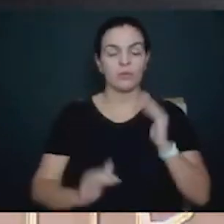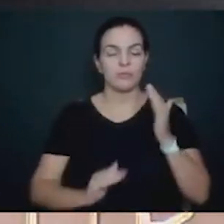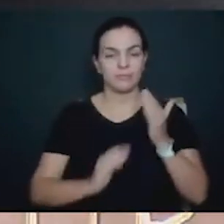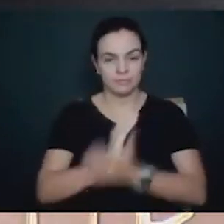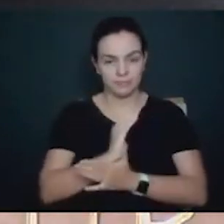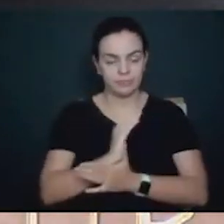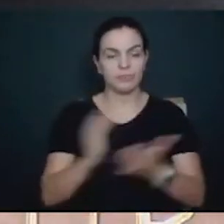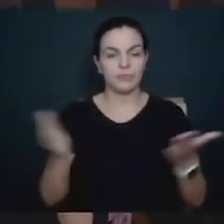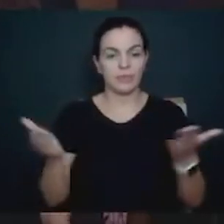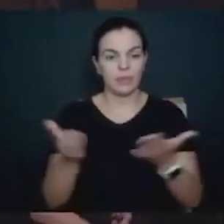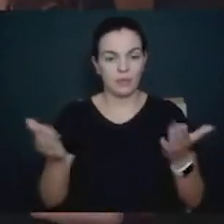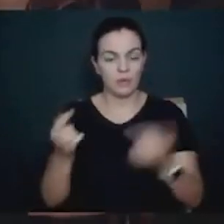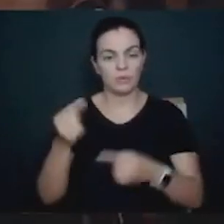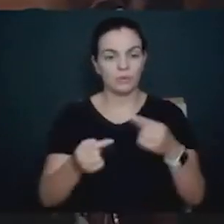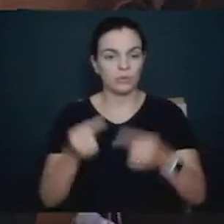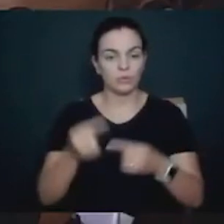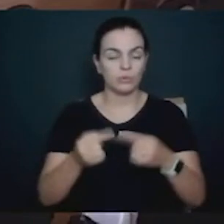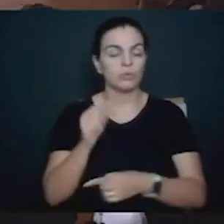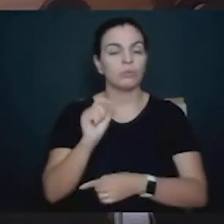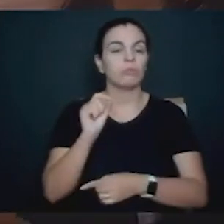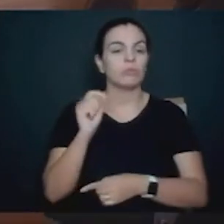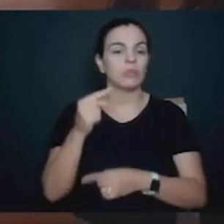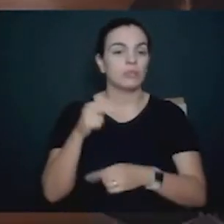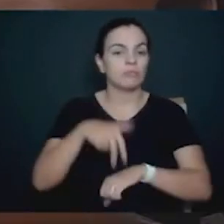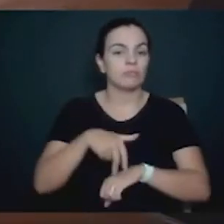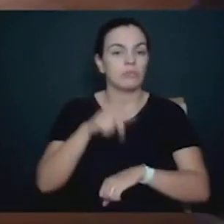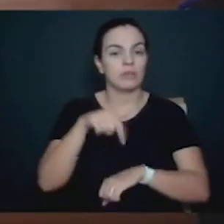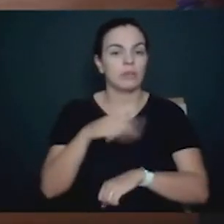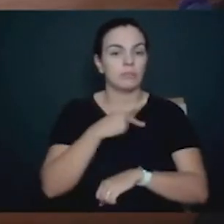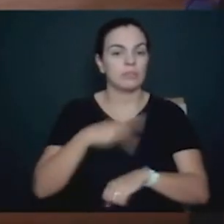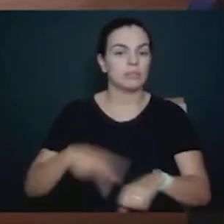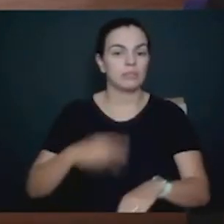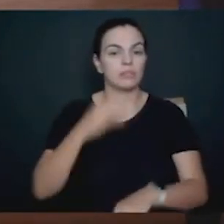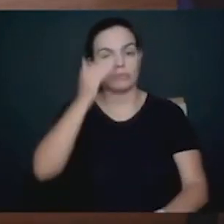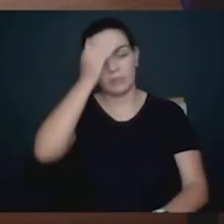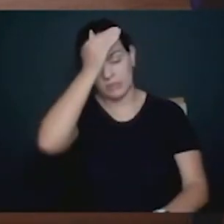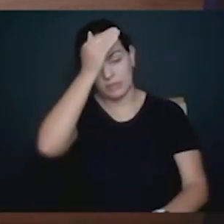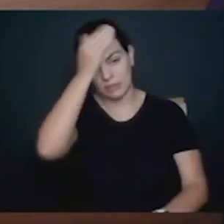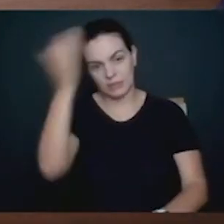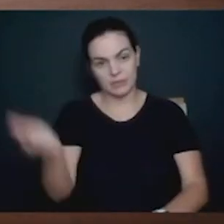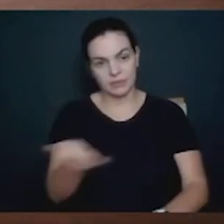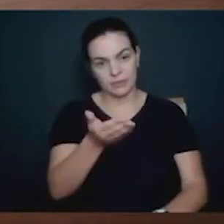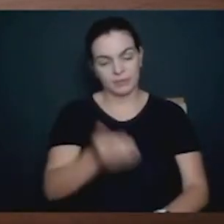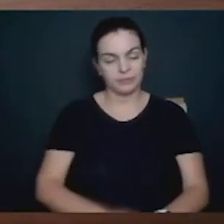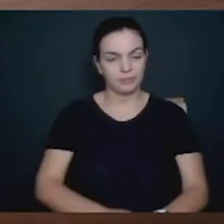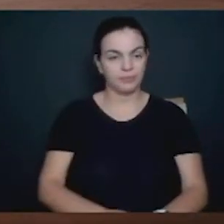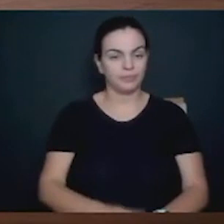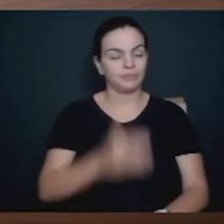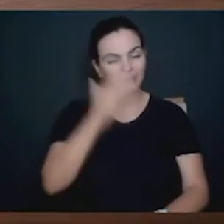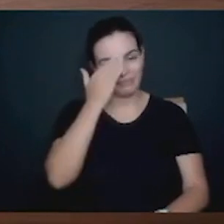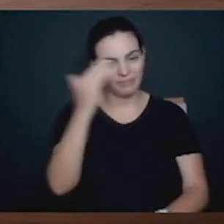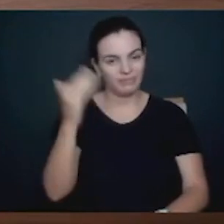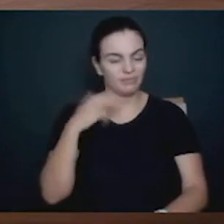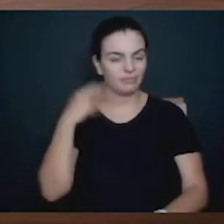para discutir o vereador presidente Marcelo Facnello. Com a palavra. Obrigado, vereador Mauro Inácio. Retorno a essa tribuna para discutir e falar sobre